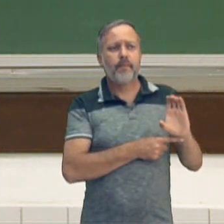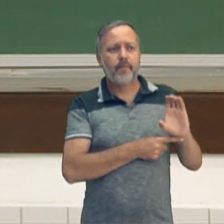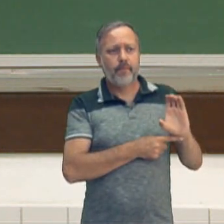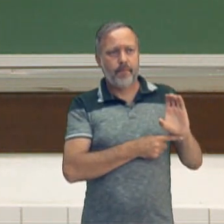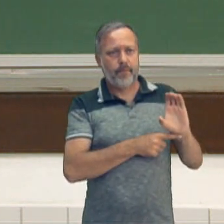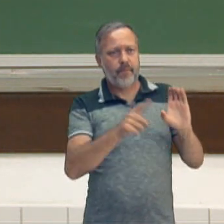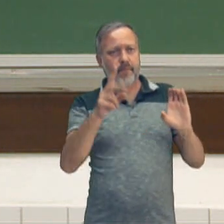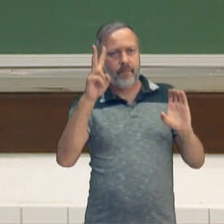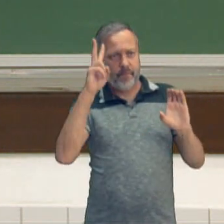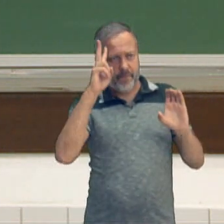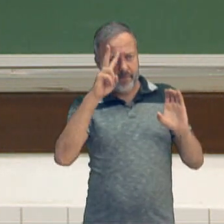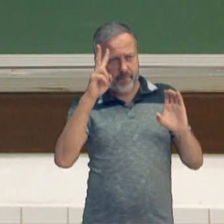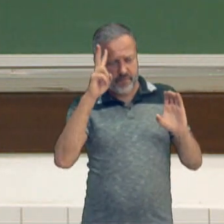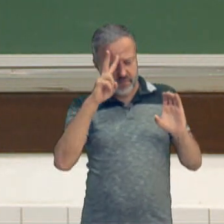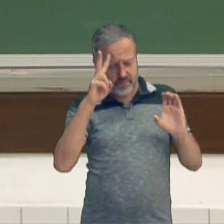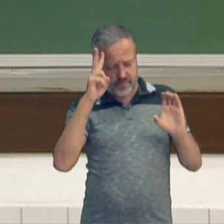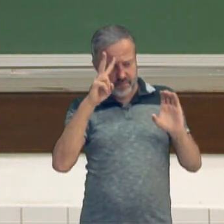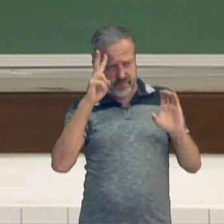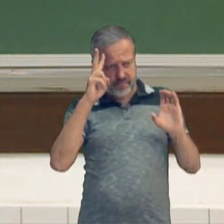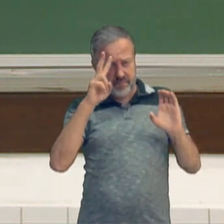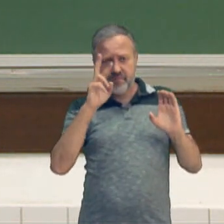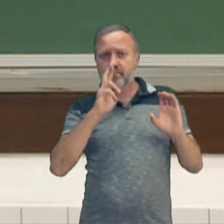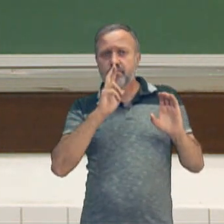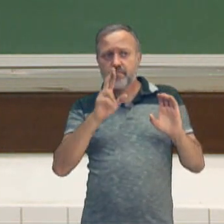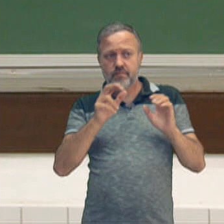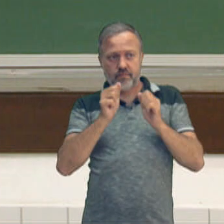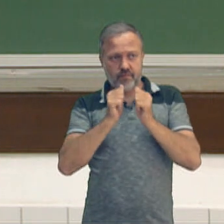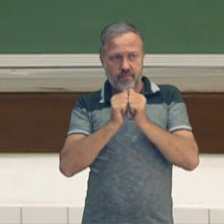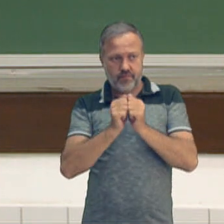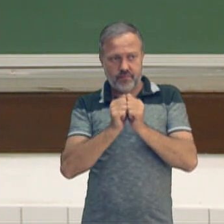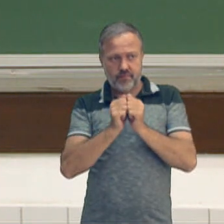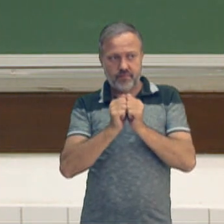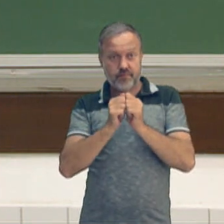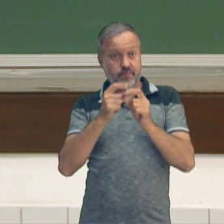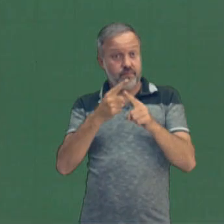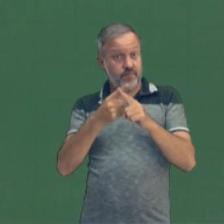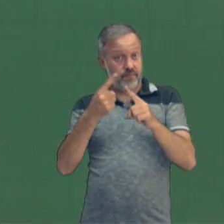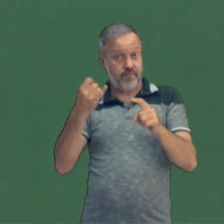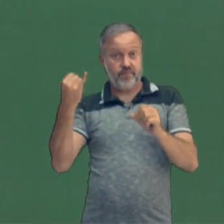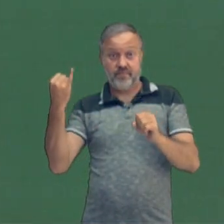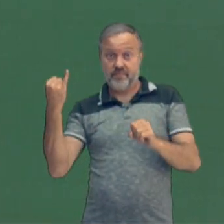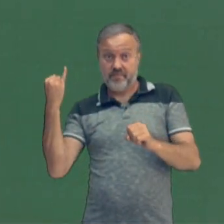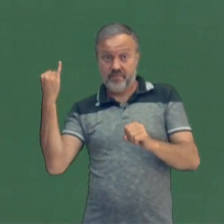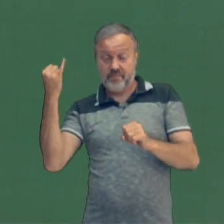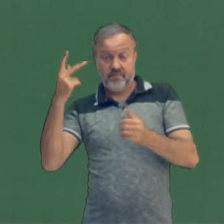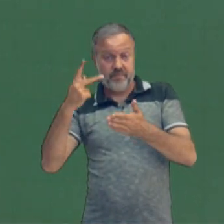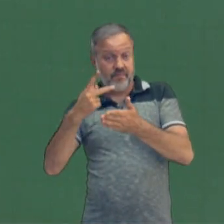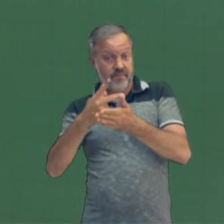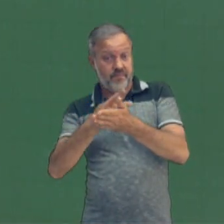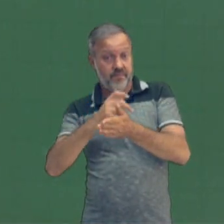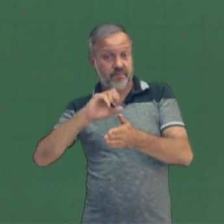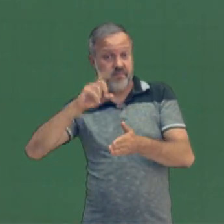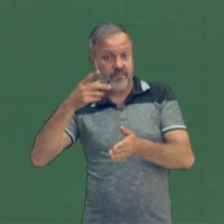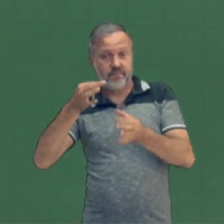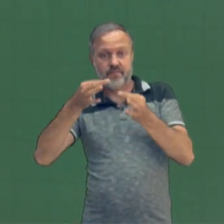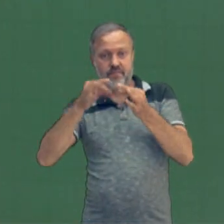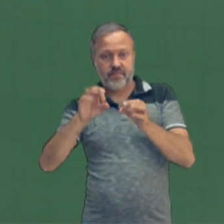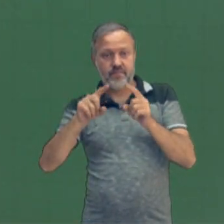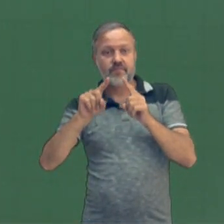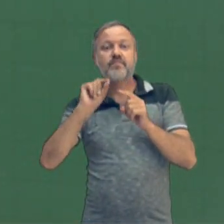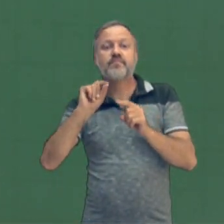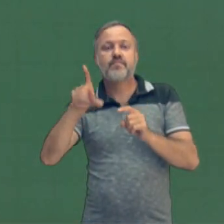aqui o raciocínio e vamos respondendo juntos. Porque mais importante do que acertar ou errar é o que você aprende com